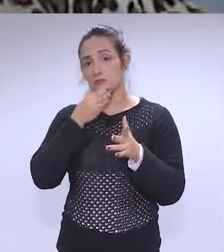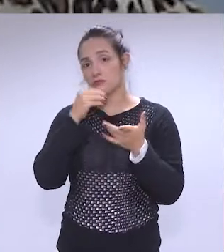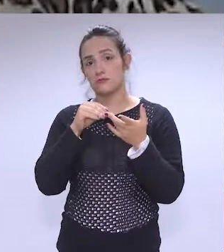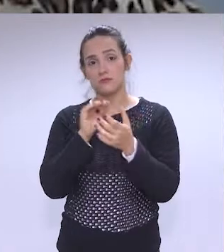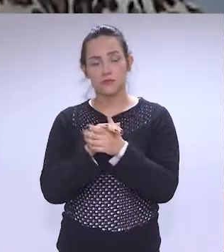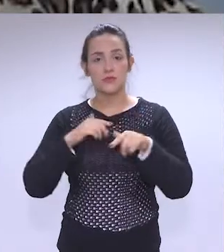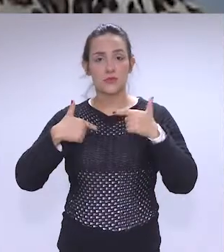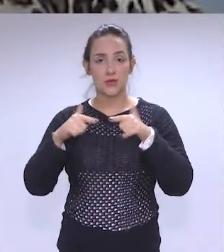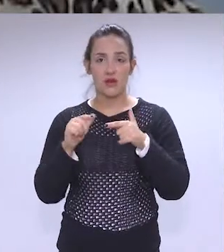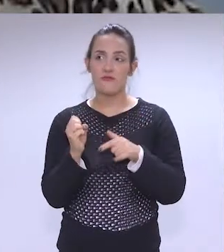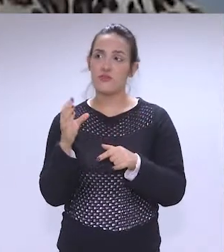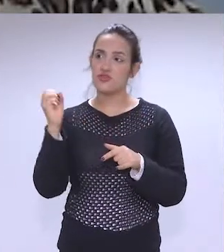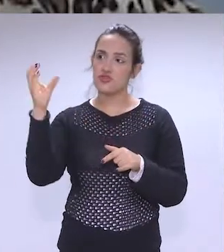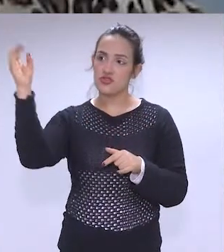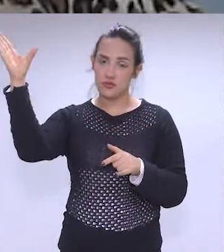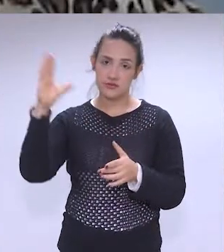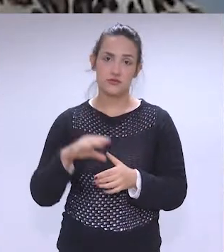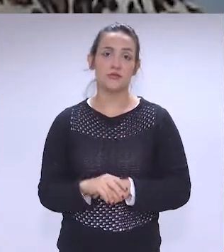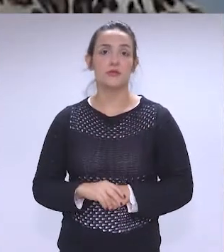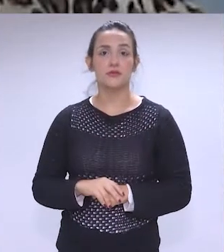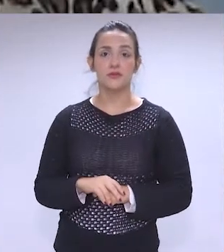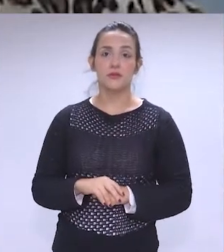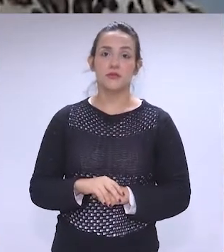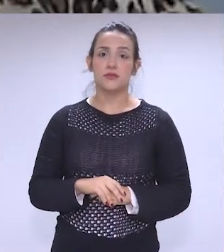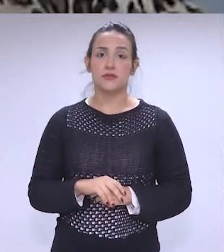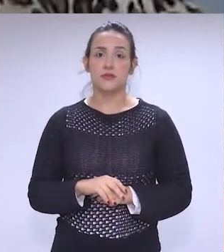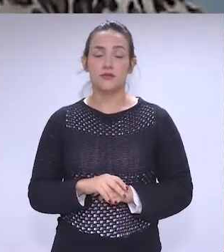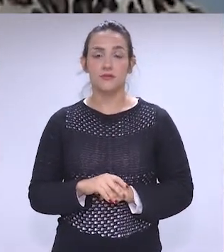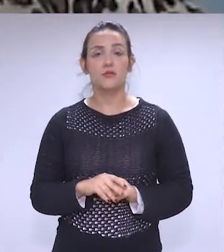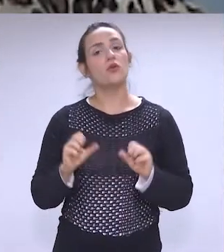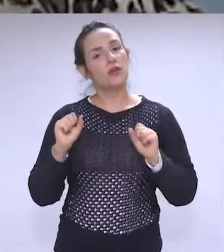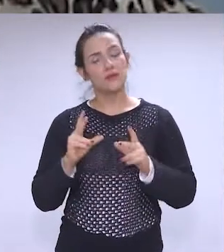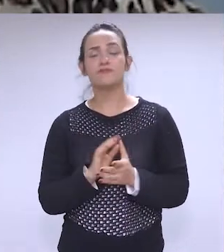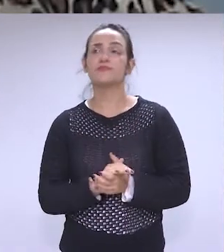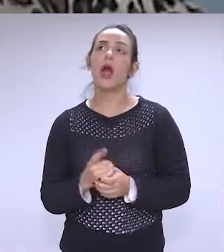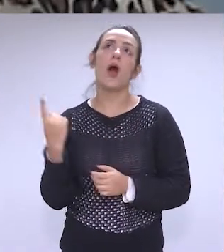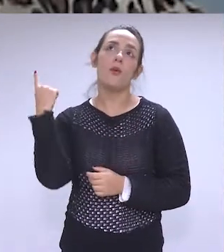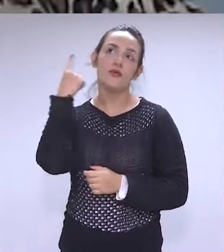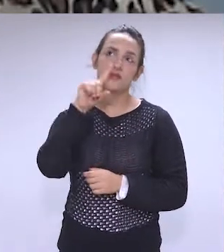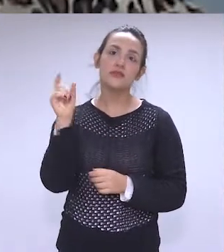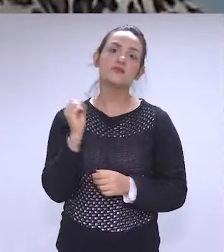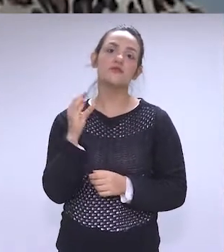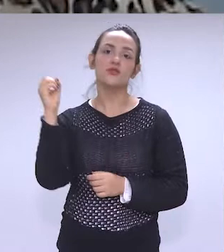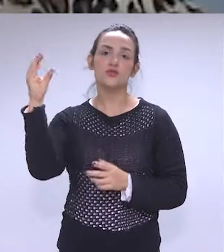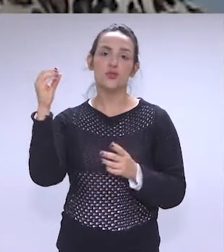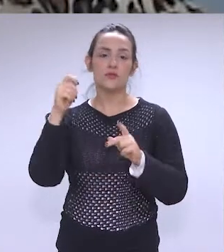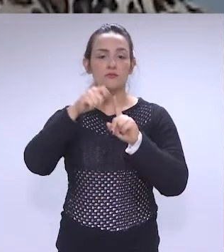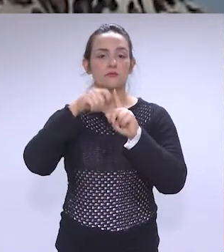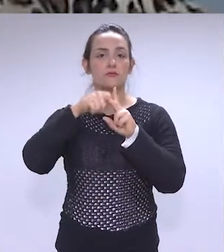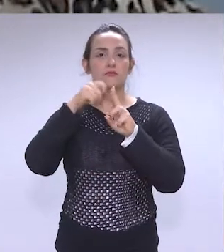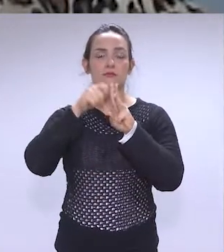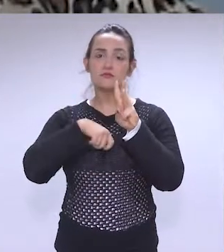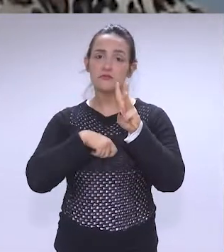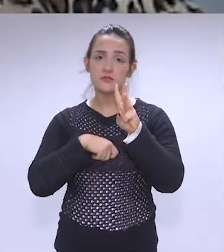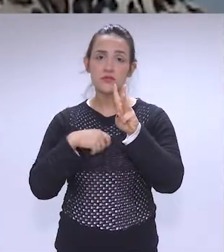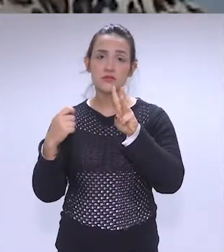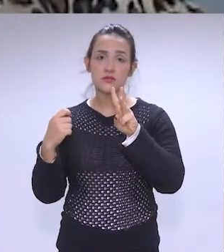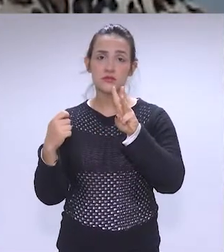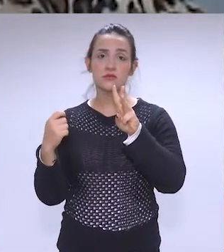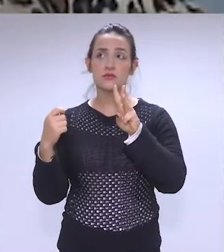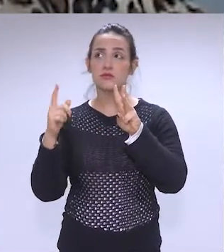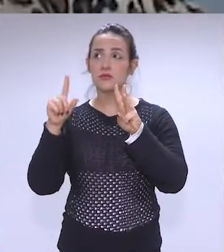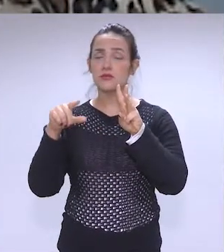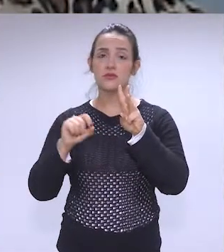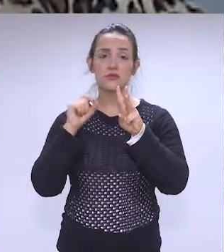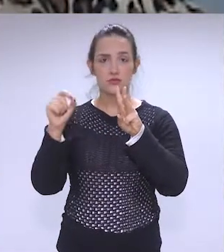trabalhava com viagens. Aí o que aconteceu? Ele viajou, ficou 3 meses. Depois que ele voltou, eu